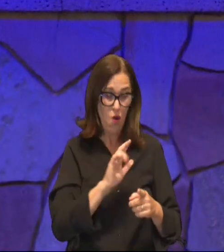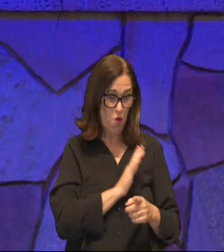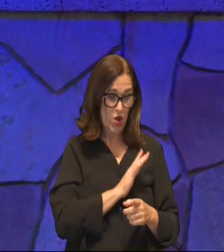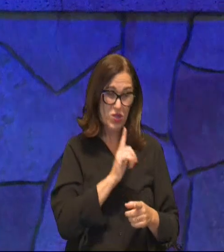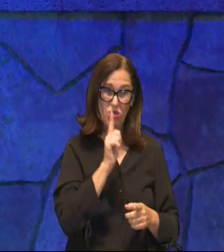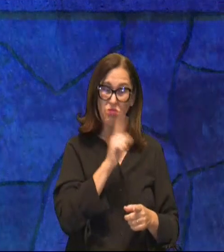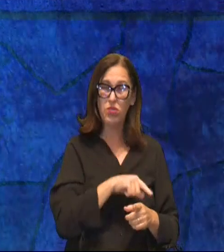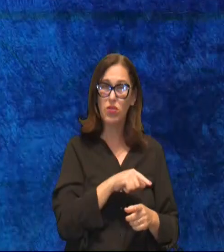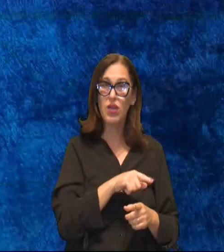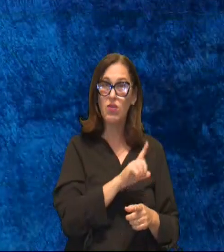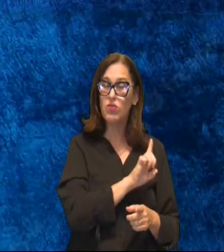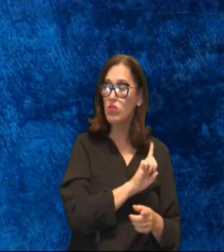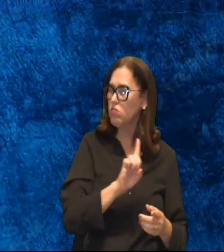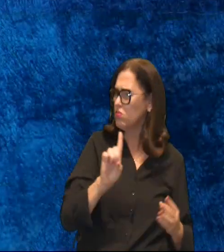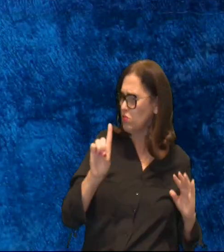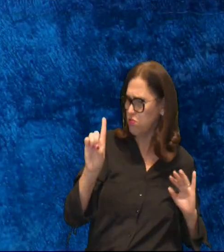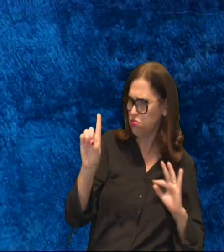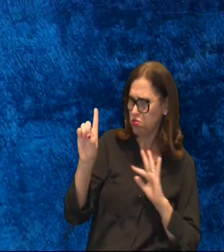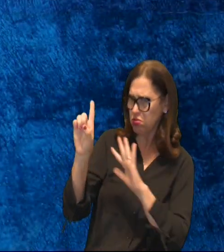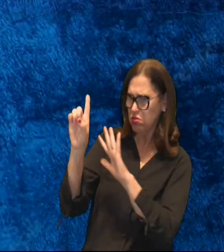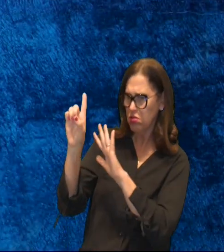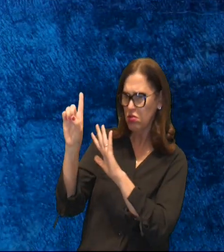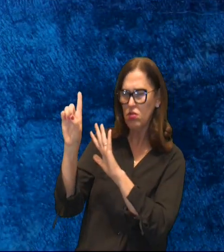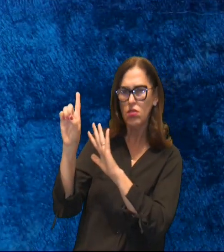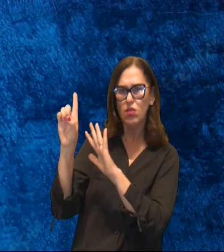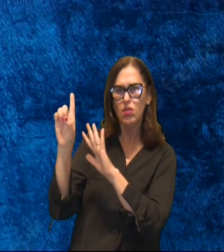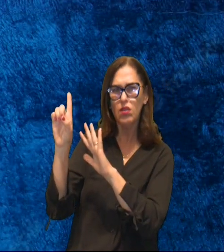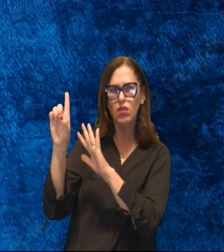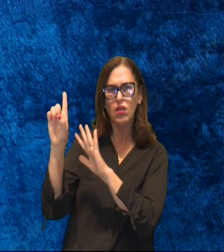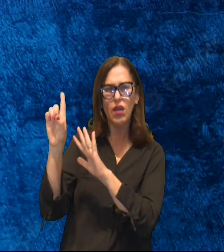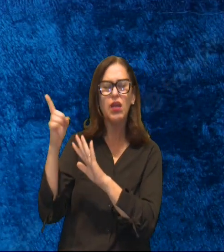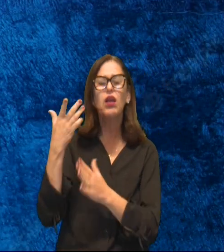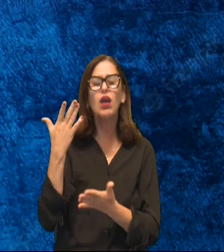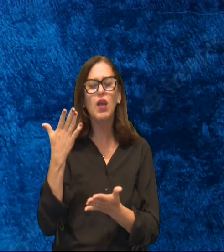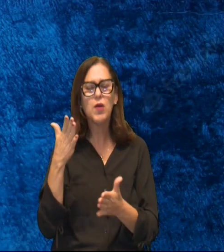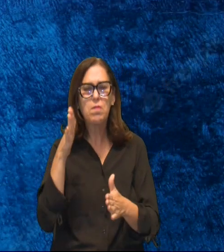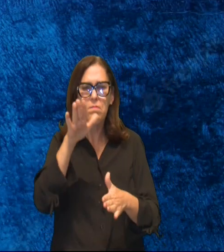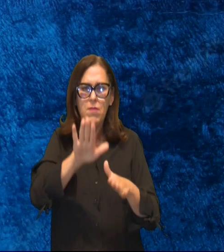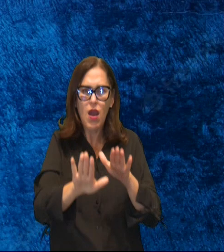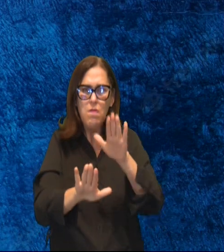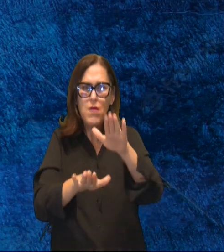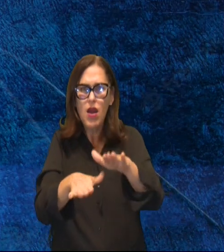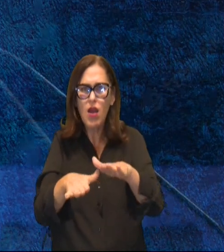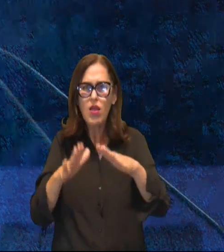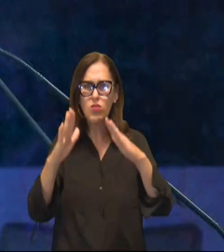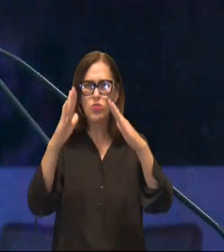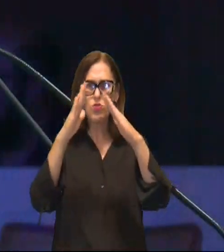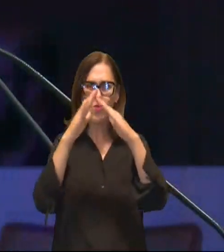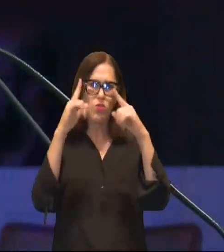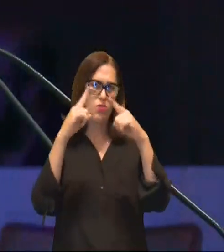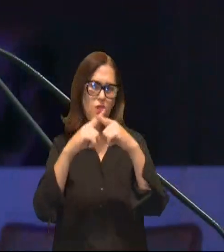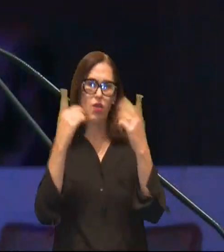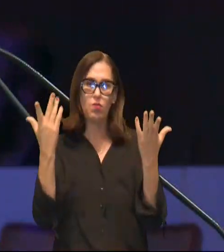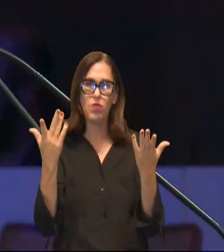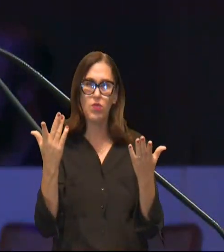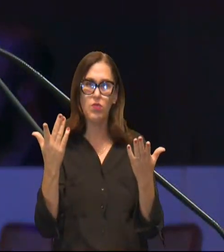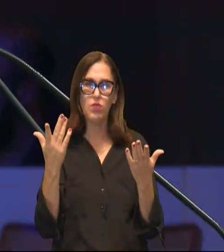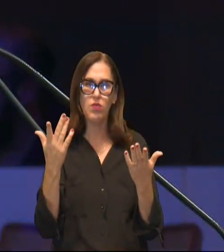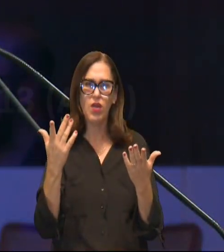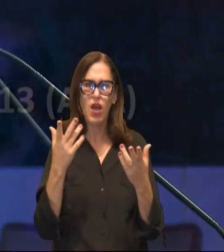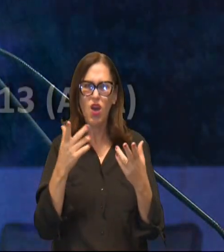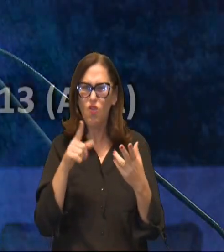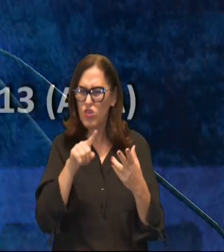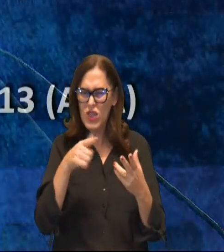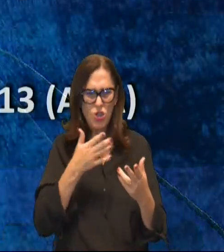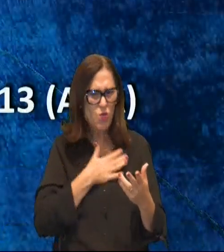perante mim, quem vos requereu só pisardes nos meus átrios? Não continueis